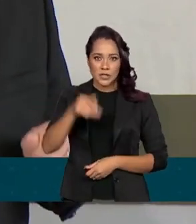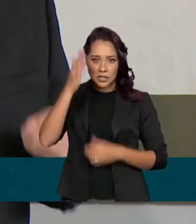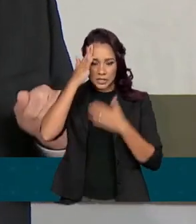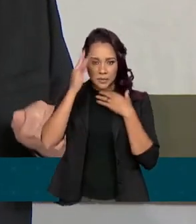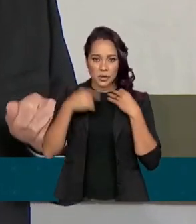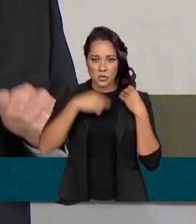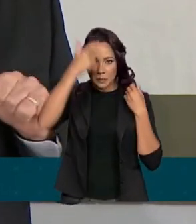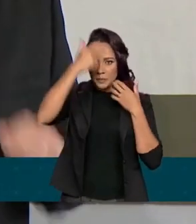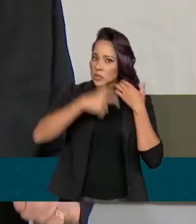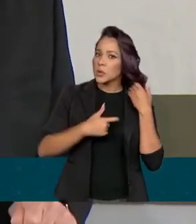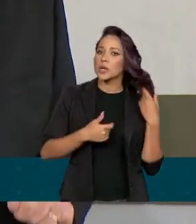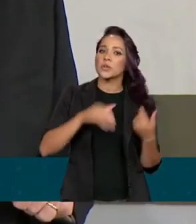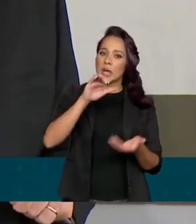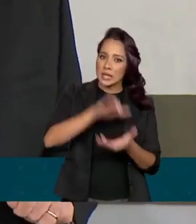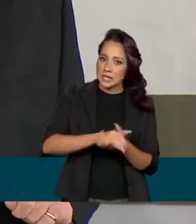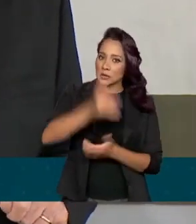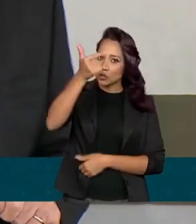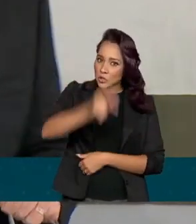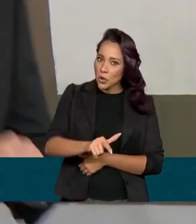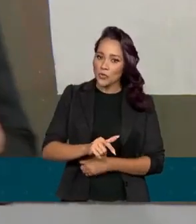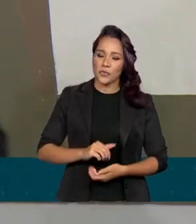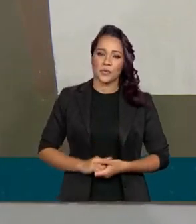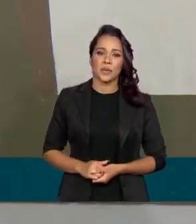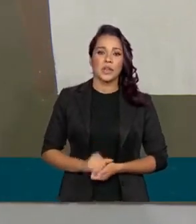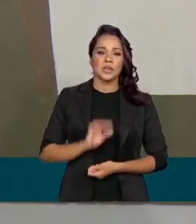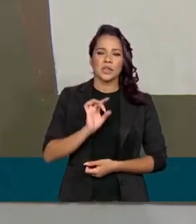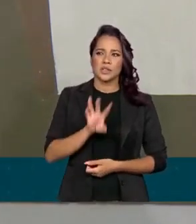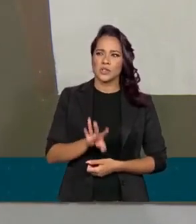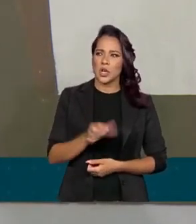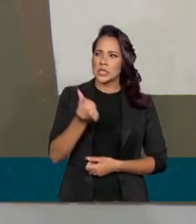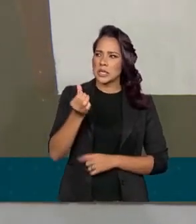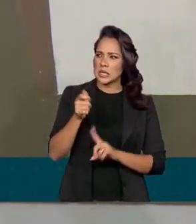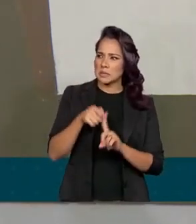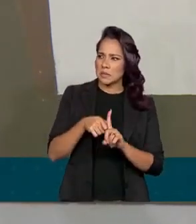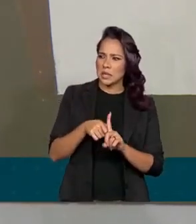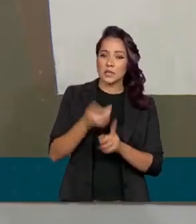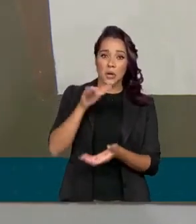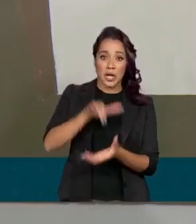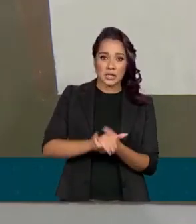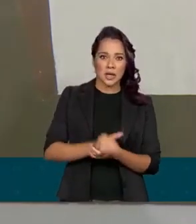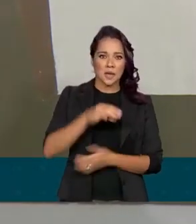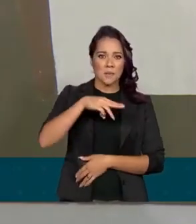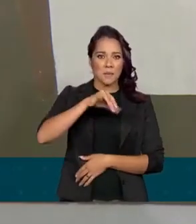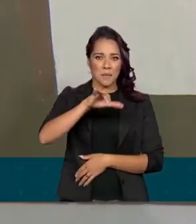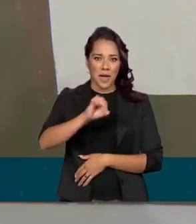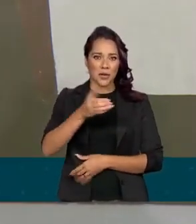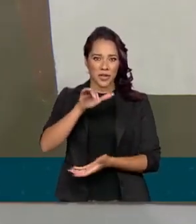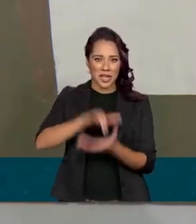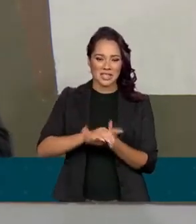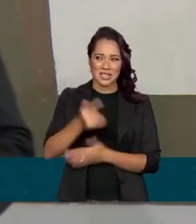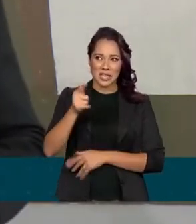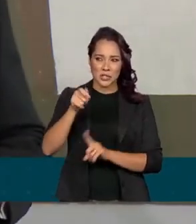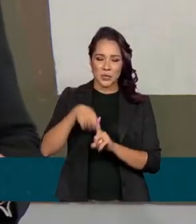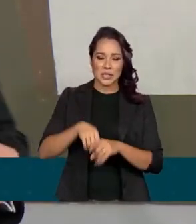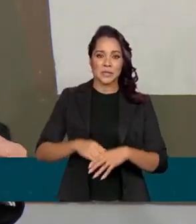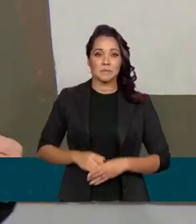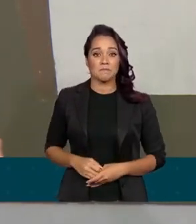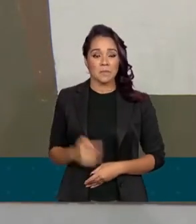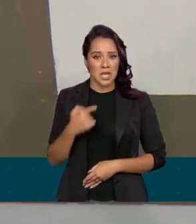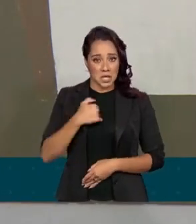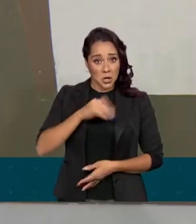eu sou um cara que estou casado de novo. Faz só 6 meses que eu casei, foi em maio que eu casei, 7 meses.